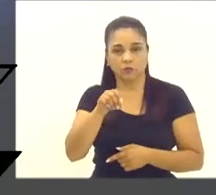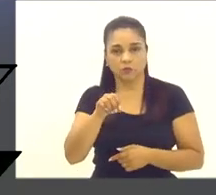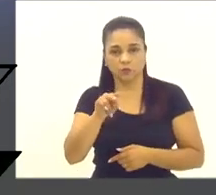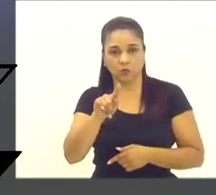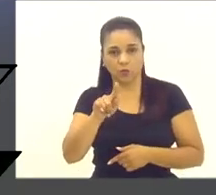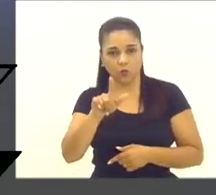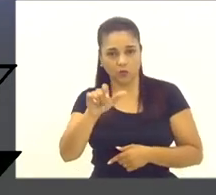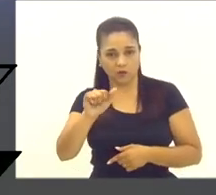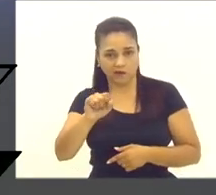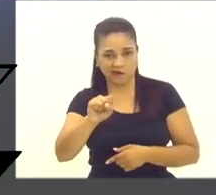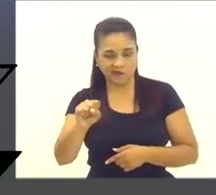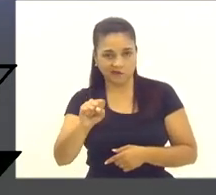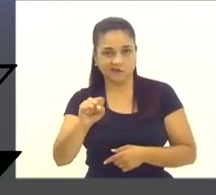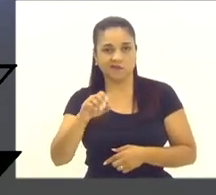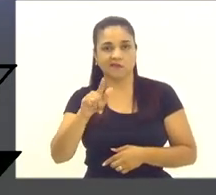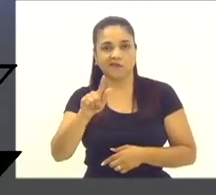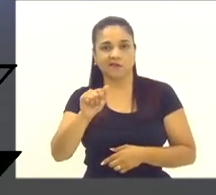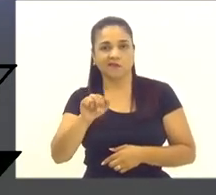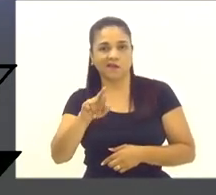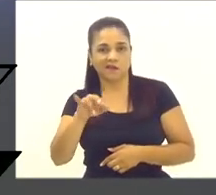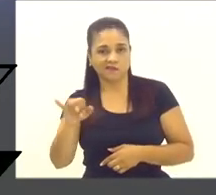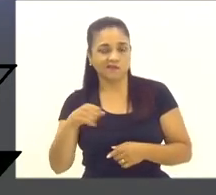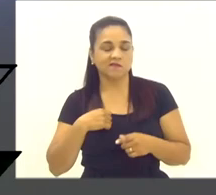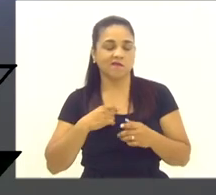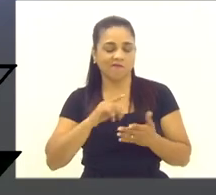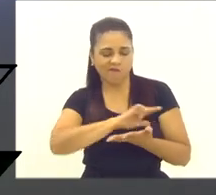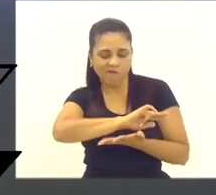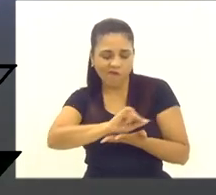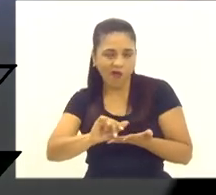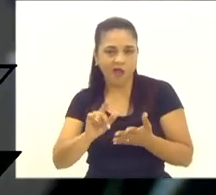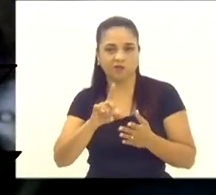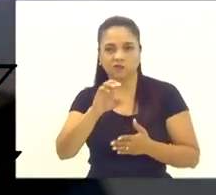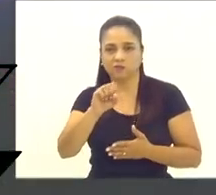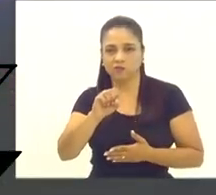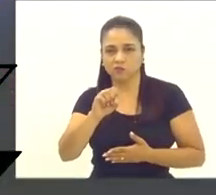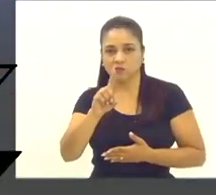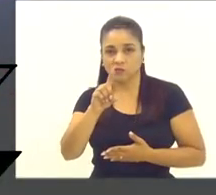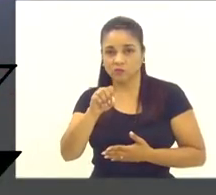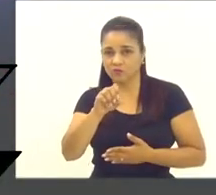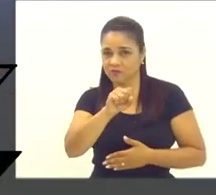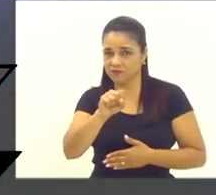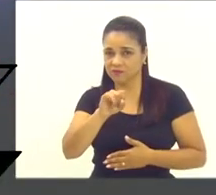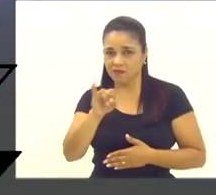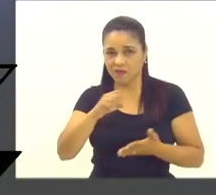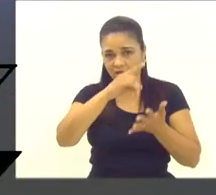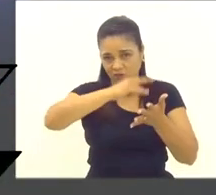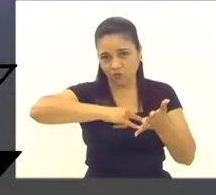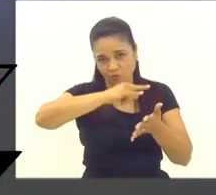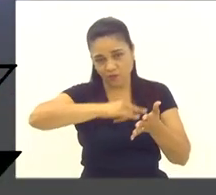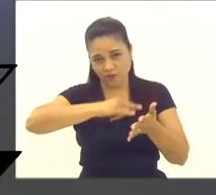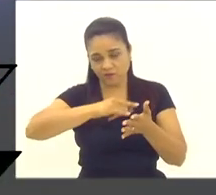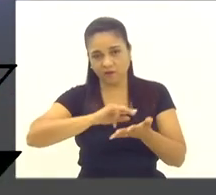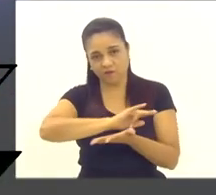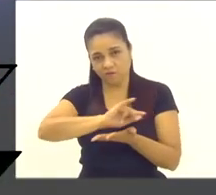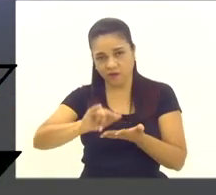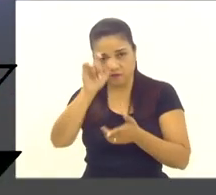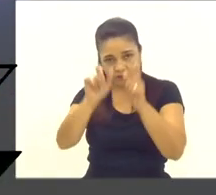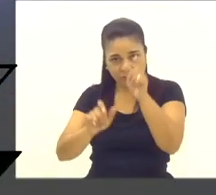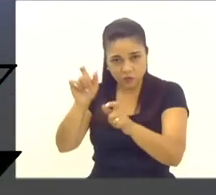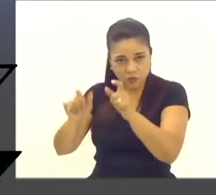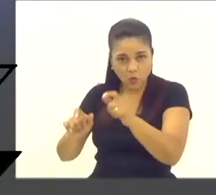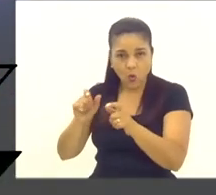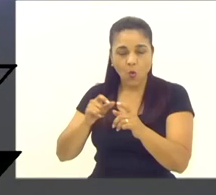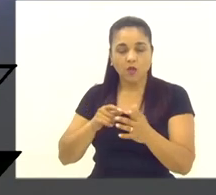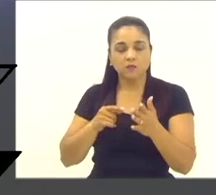que fez um grande dossiê com centenas de pessoas mas é isso vazamento de dados pessoais como indicação